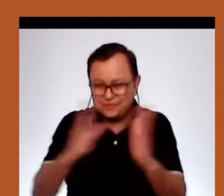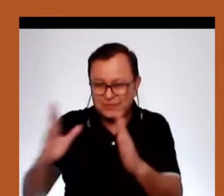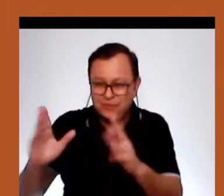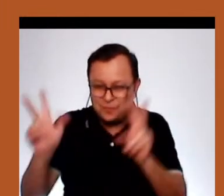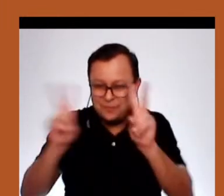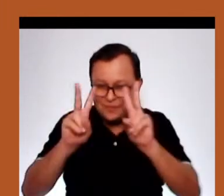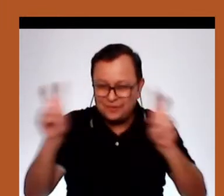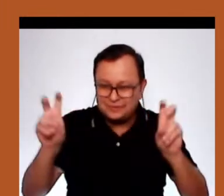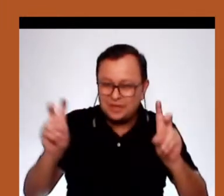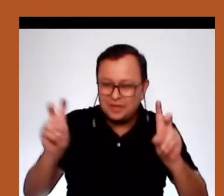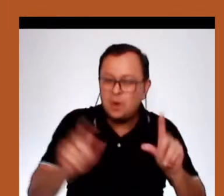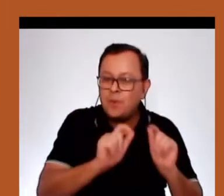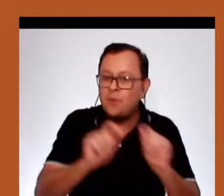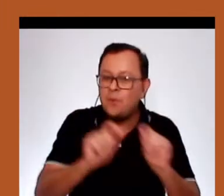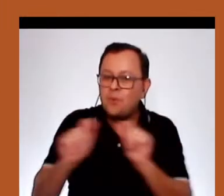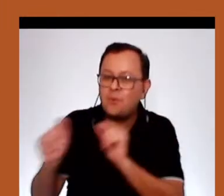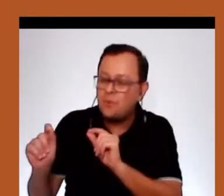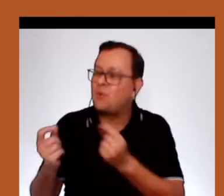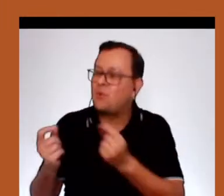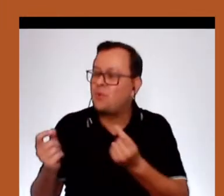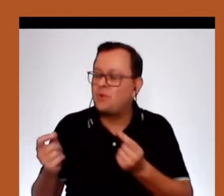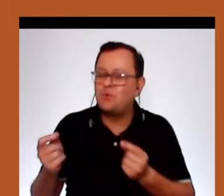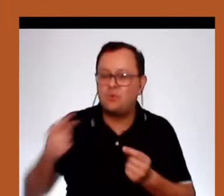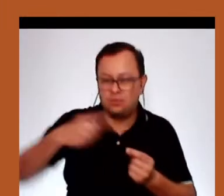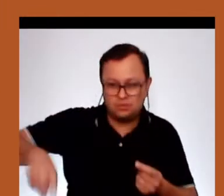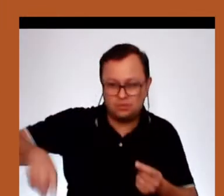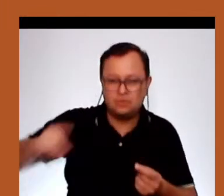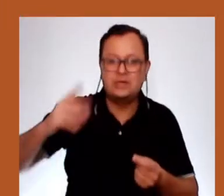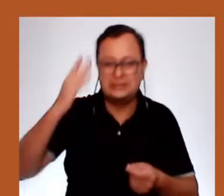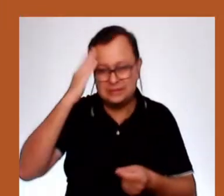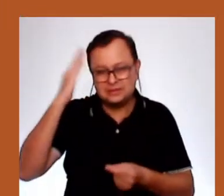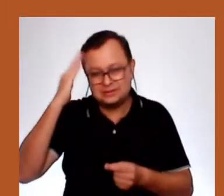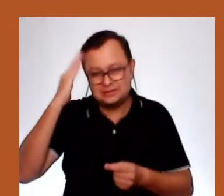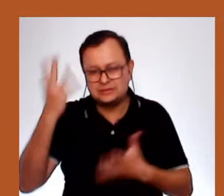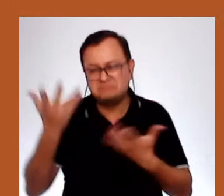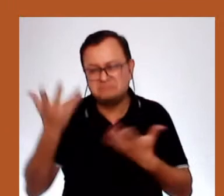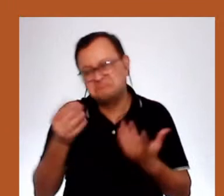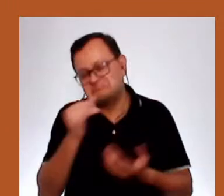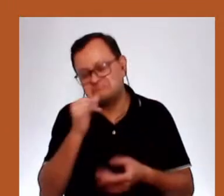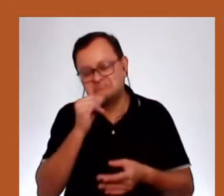documentário Esquina do Mundo, a gente sempre vai descrever uma experiência